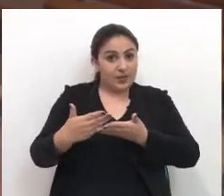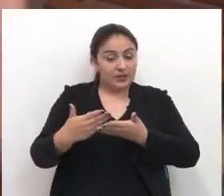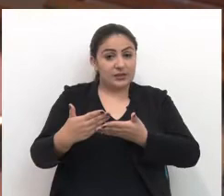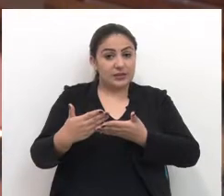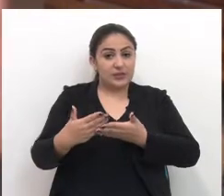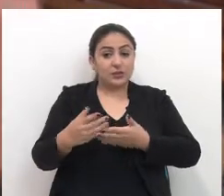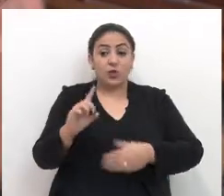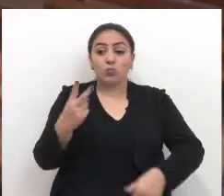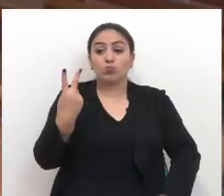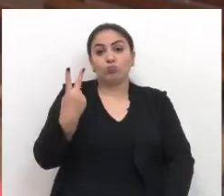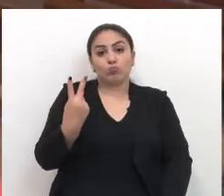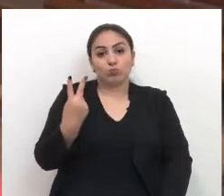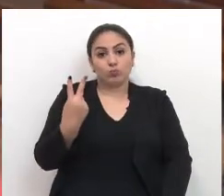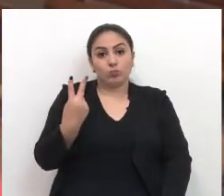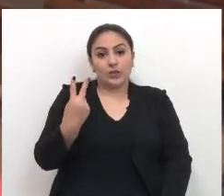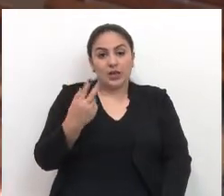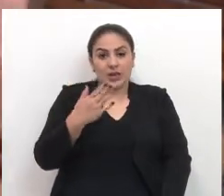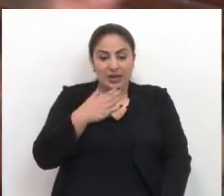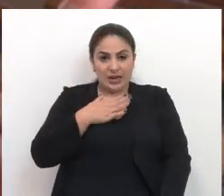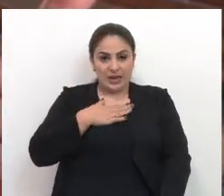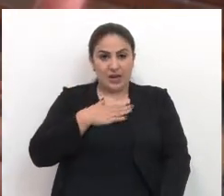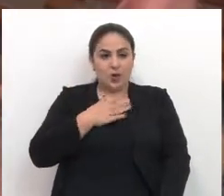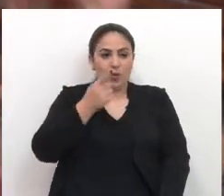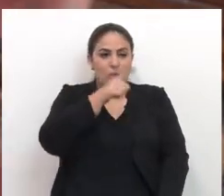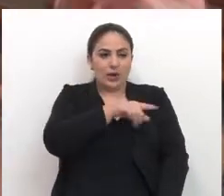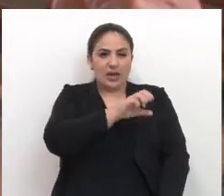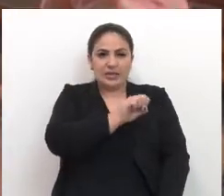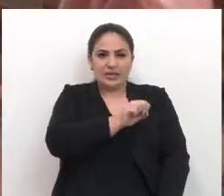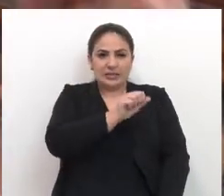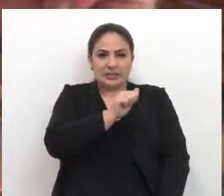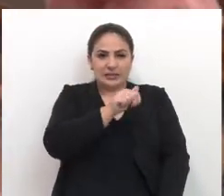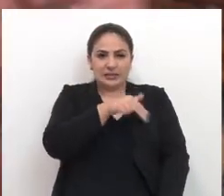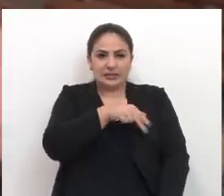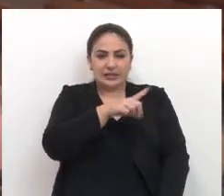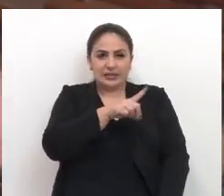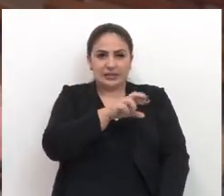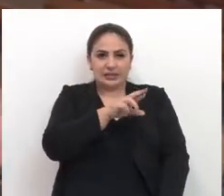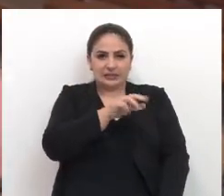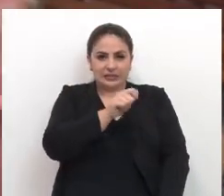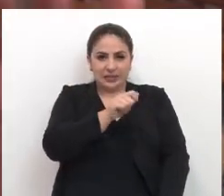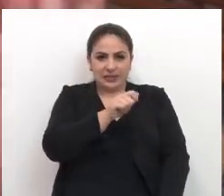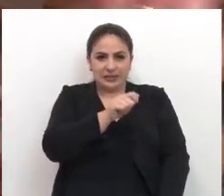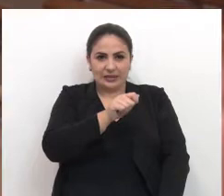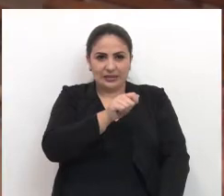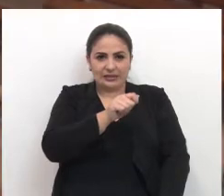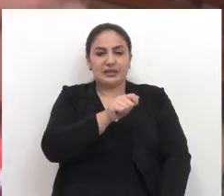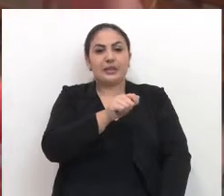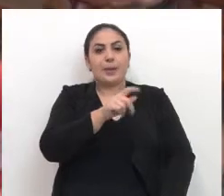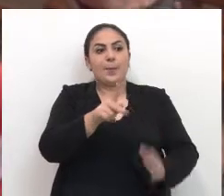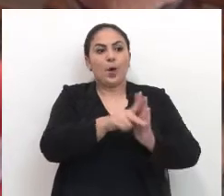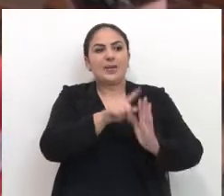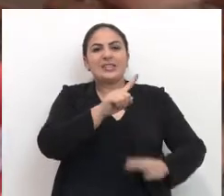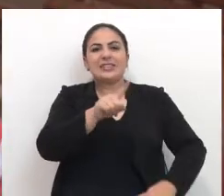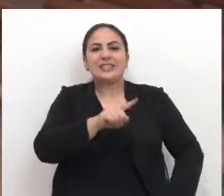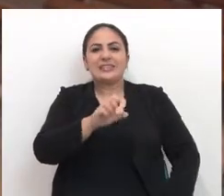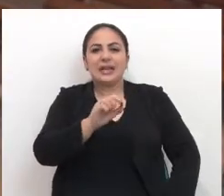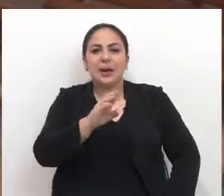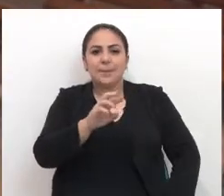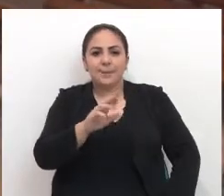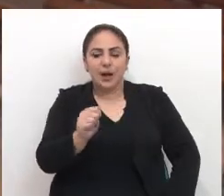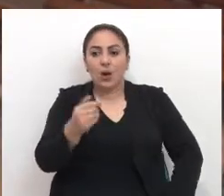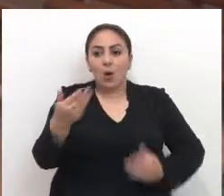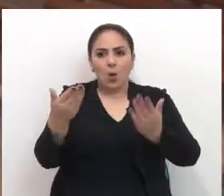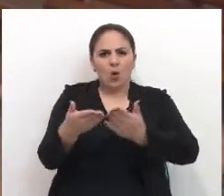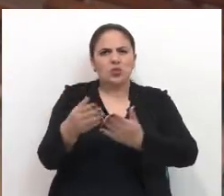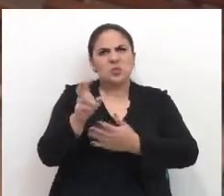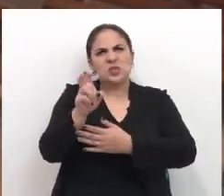comecei, éramos em duas. Eu e a Sandra, que é a Sandra do Zebra. Agora já tem mais umas 5,